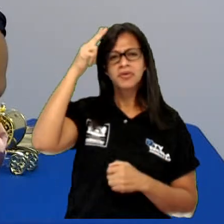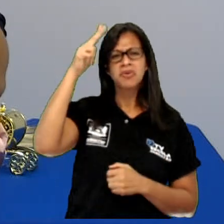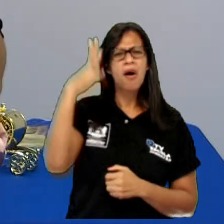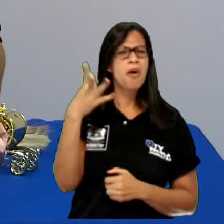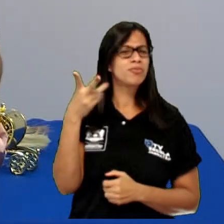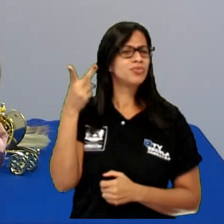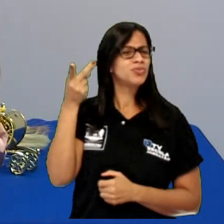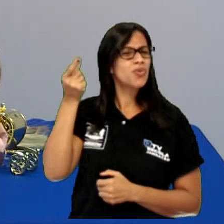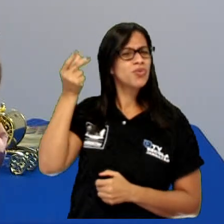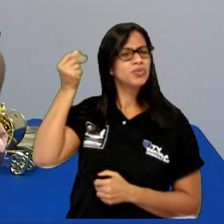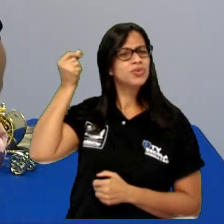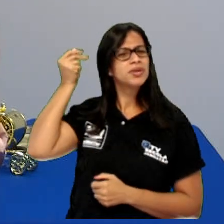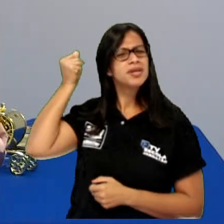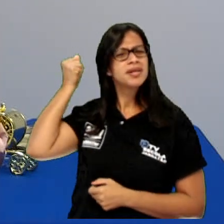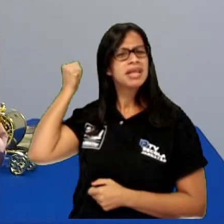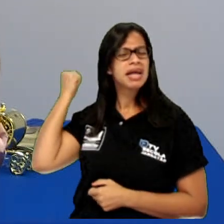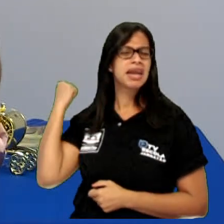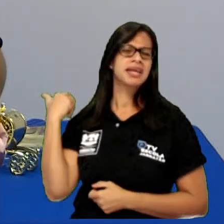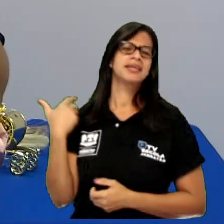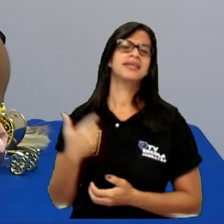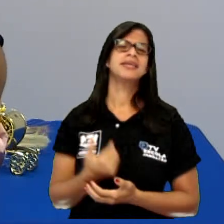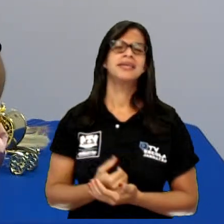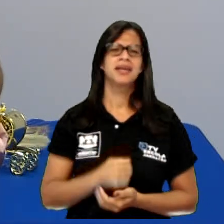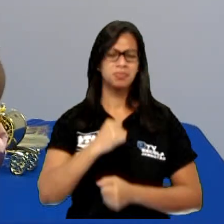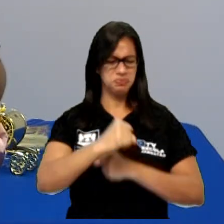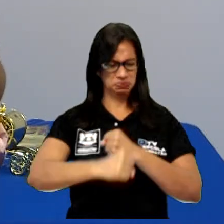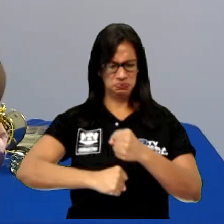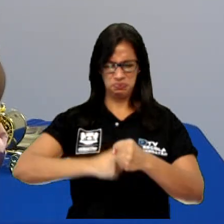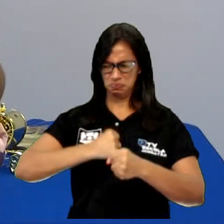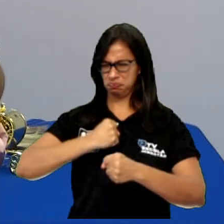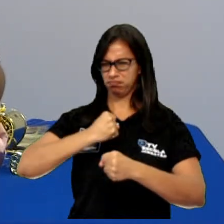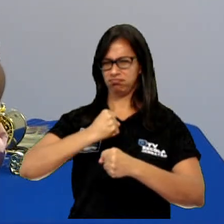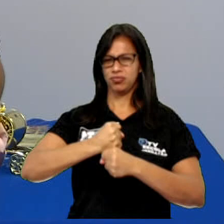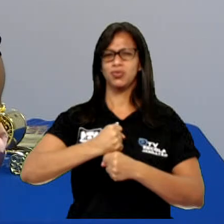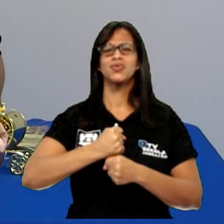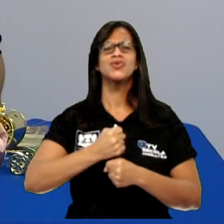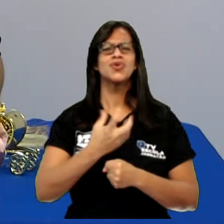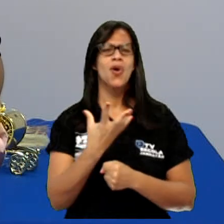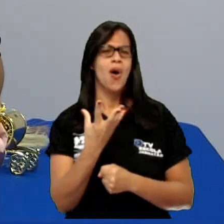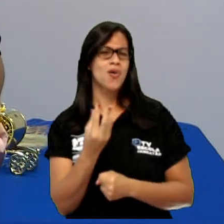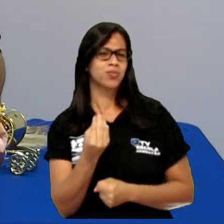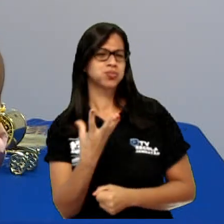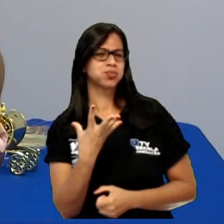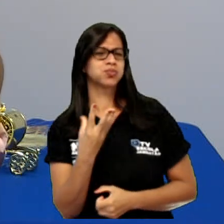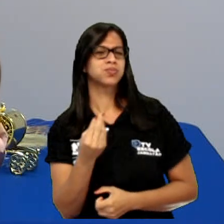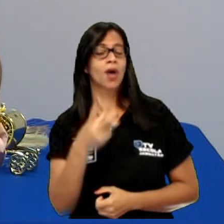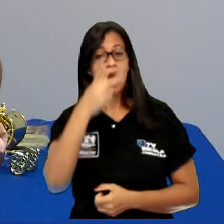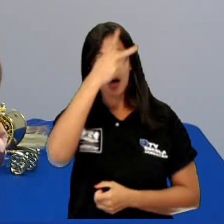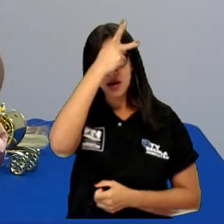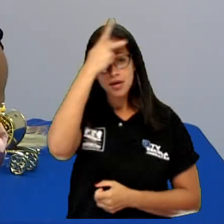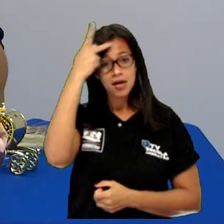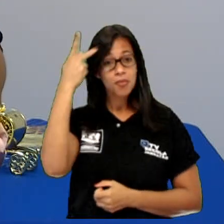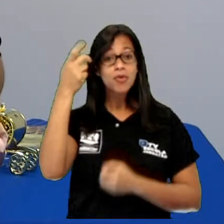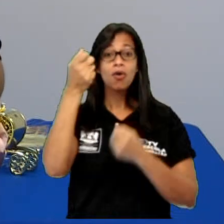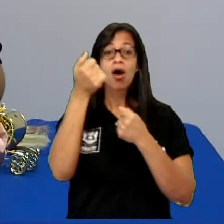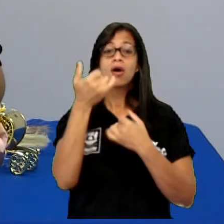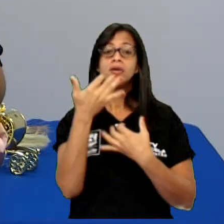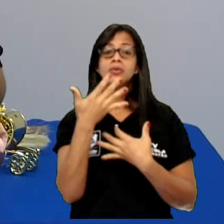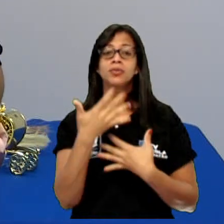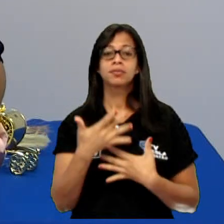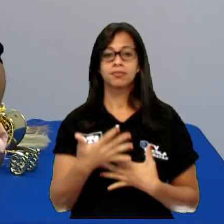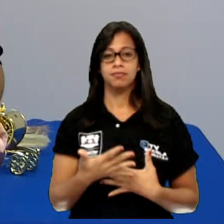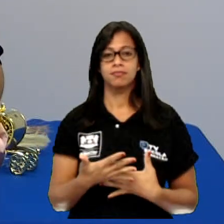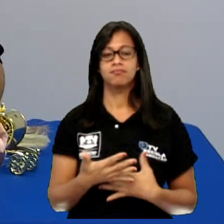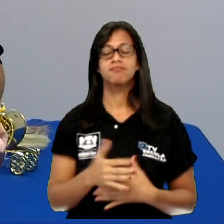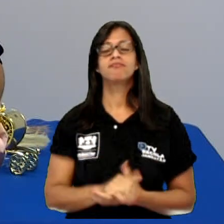faz muitos anos. Eu não sei nem dizer para vocês há quantos anos ela existe e as pessoas vêm contando ao longo do tempo. E eu ouvi essa